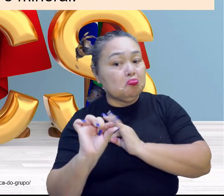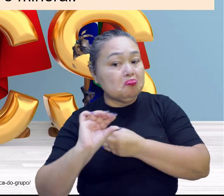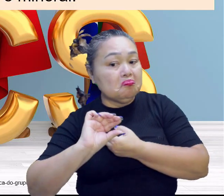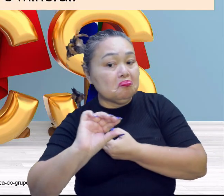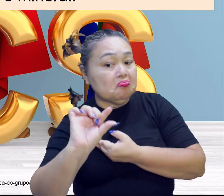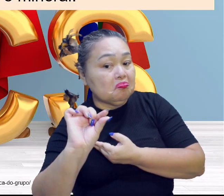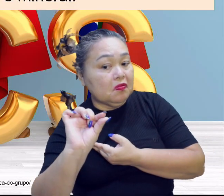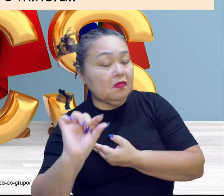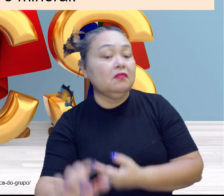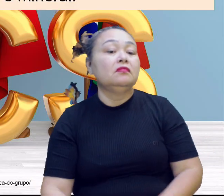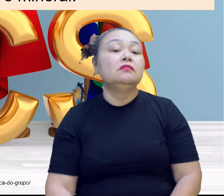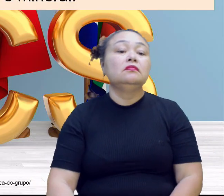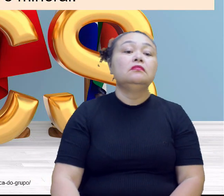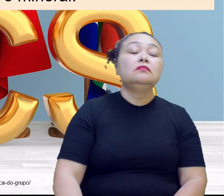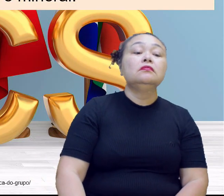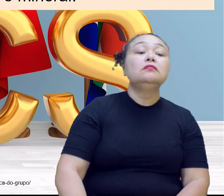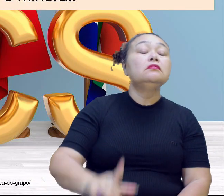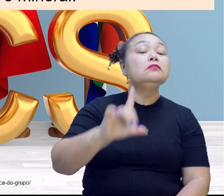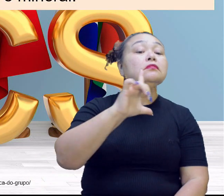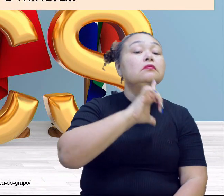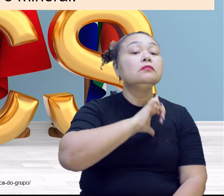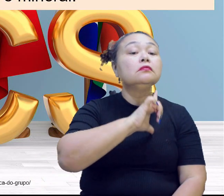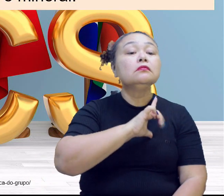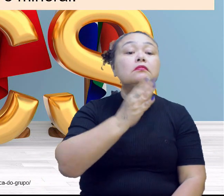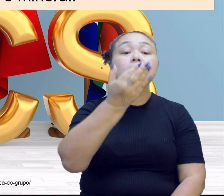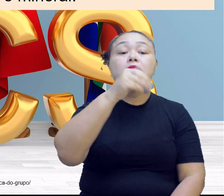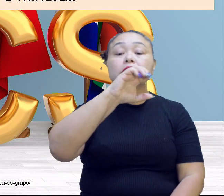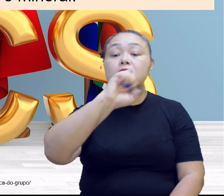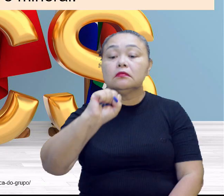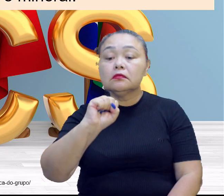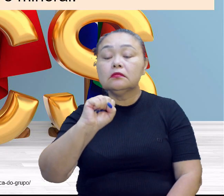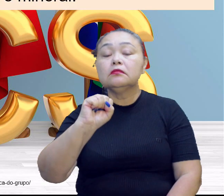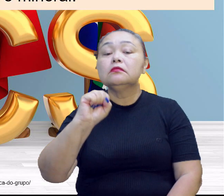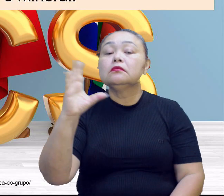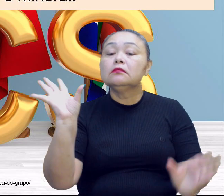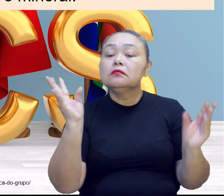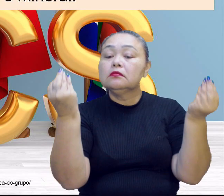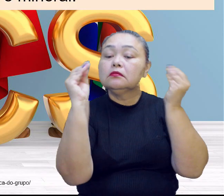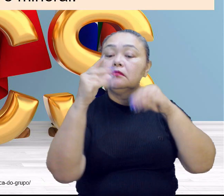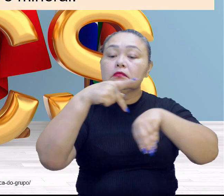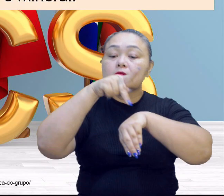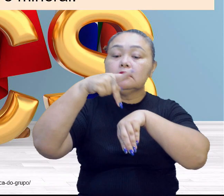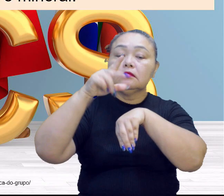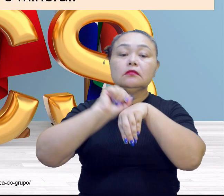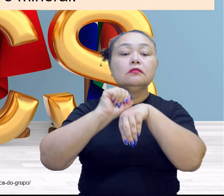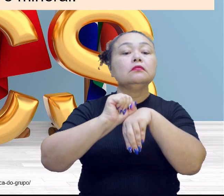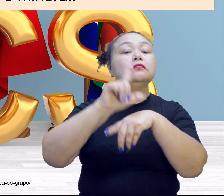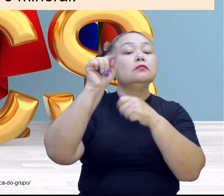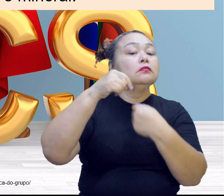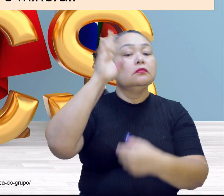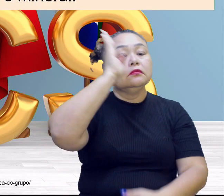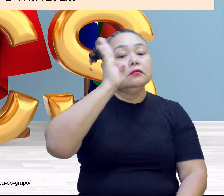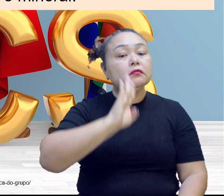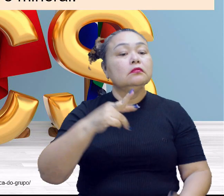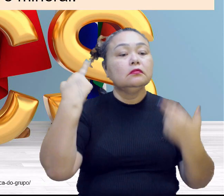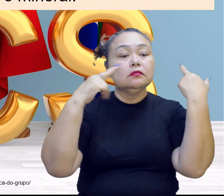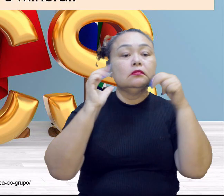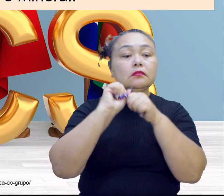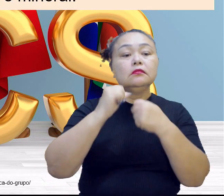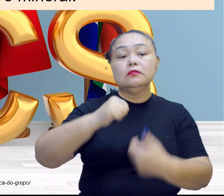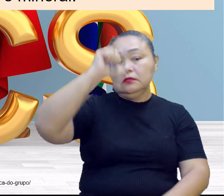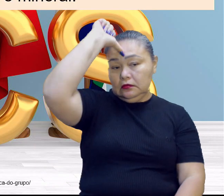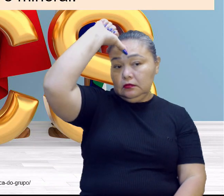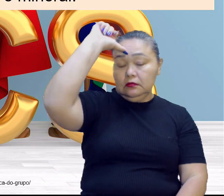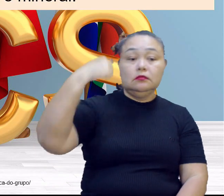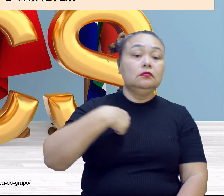tecnologia. Então nós vamos ter aí o BRICS, que vai ser formado por Brasil, Rússia, China e